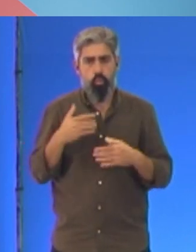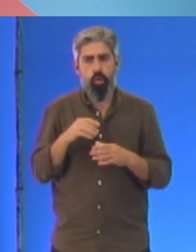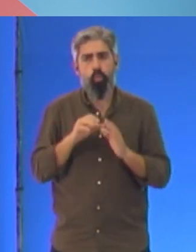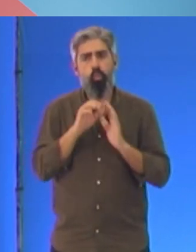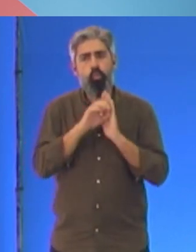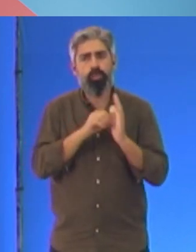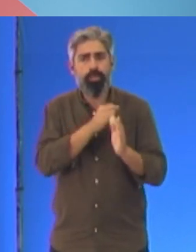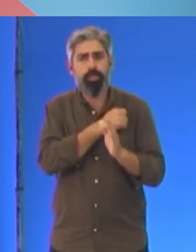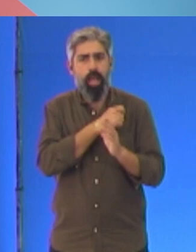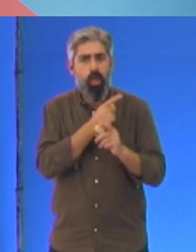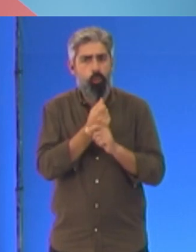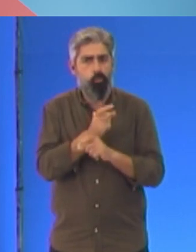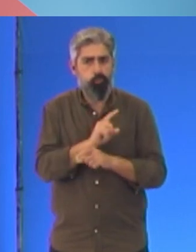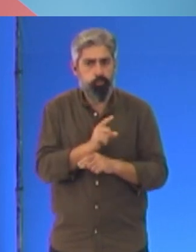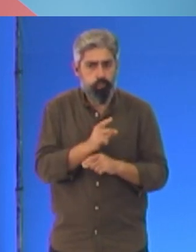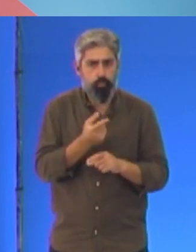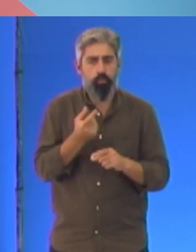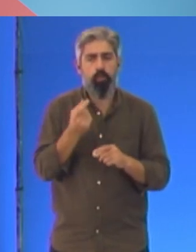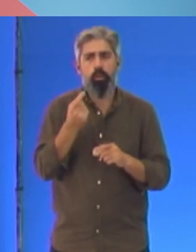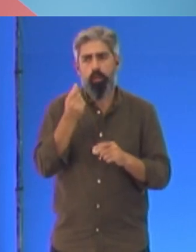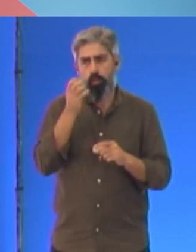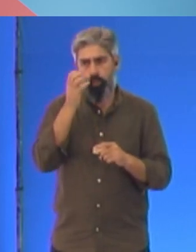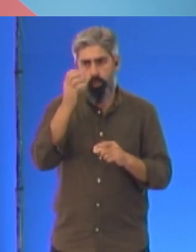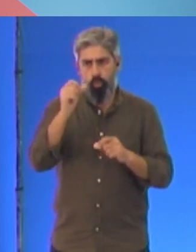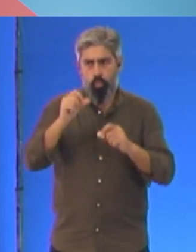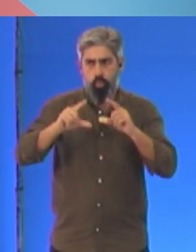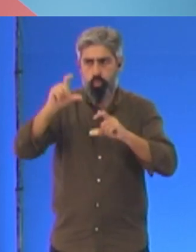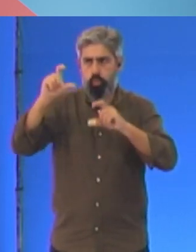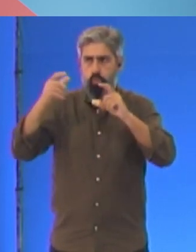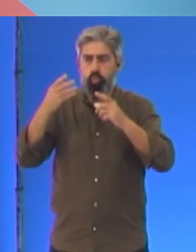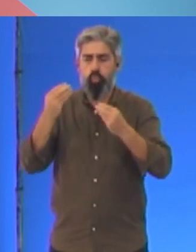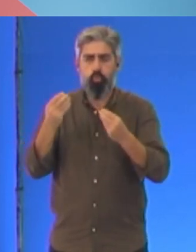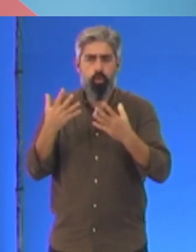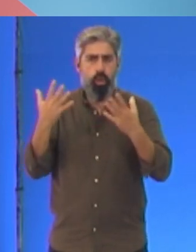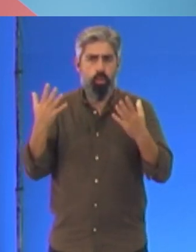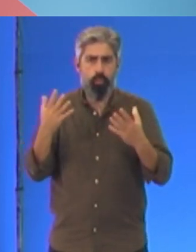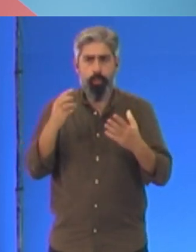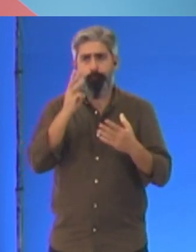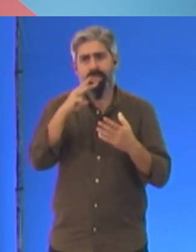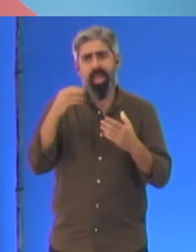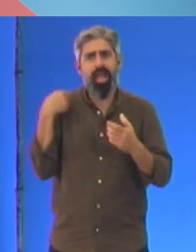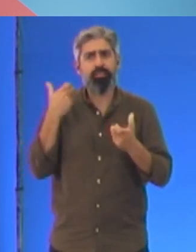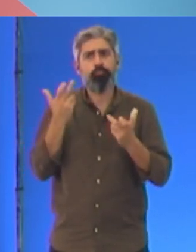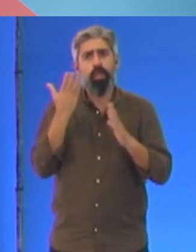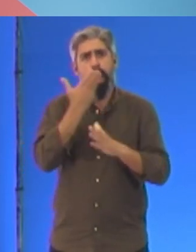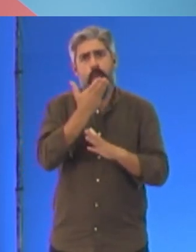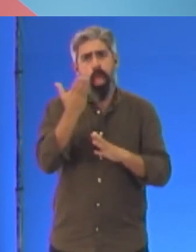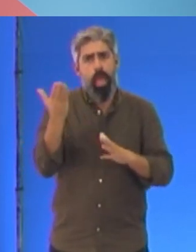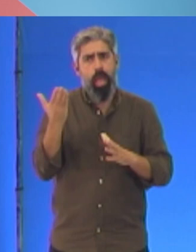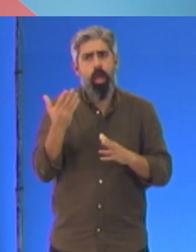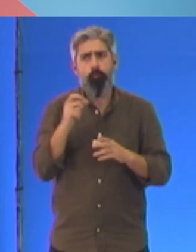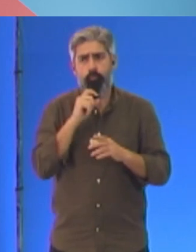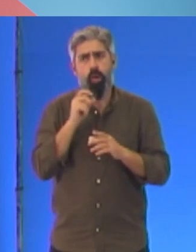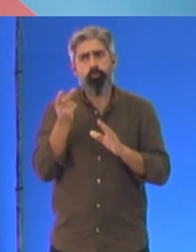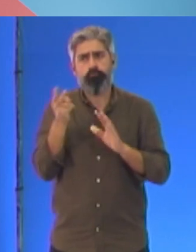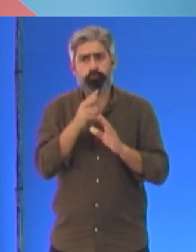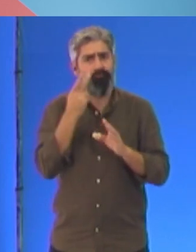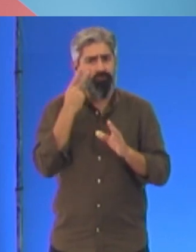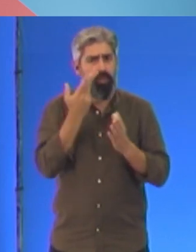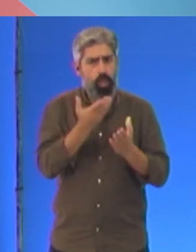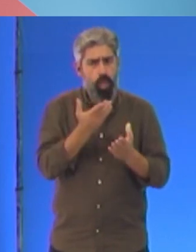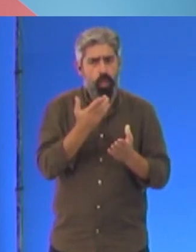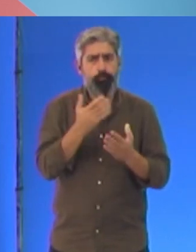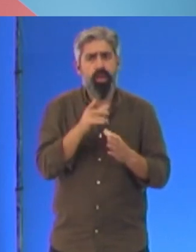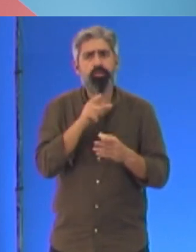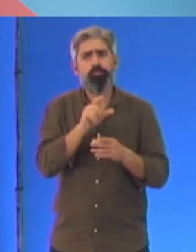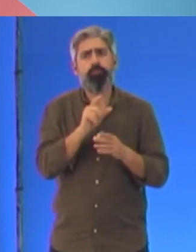Habitacional a parte de uma especulação brutal apesar de existirem milhares de casas disponíveis Pronto já habitar de